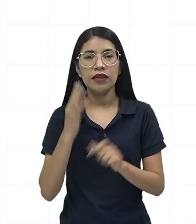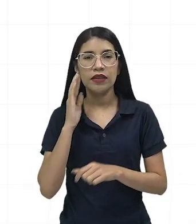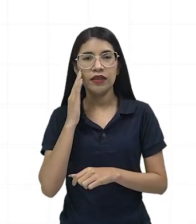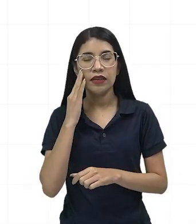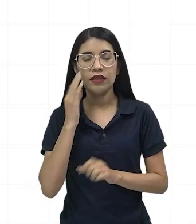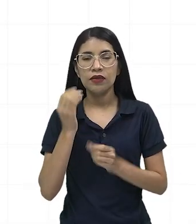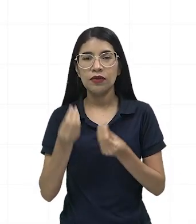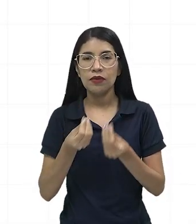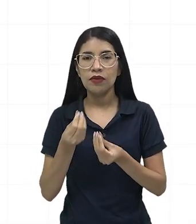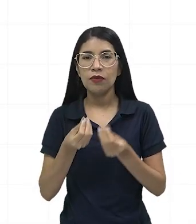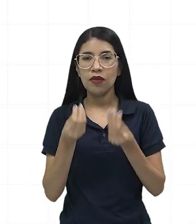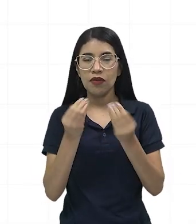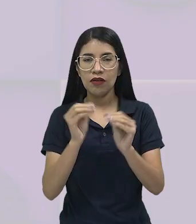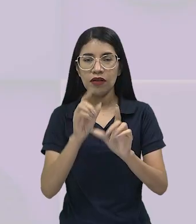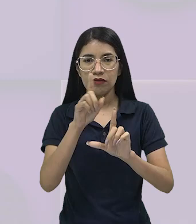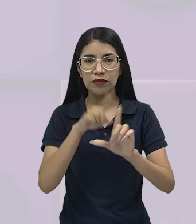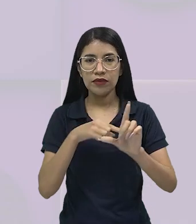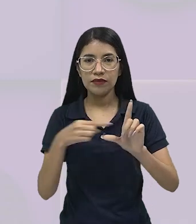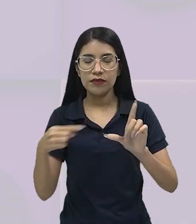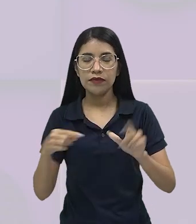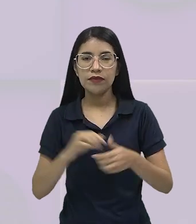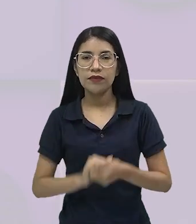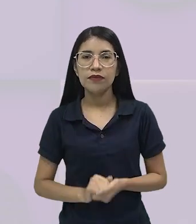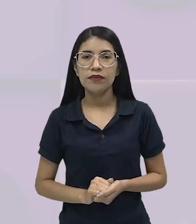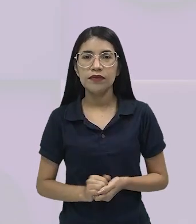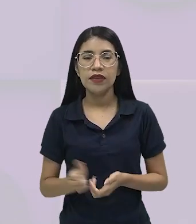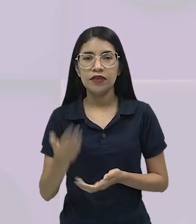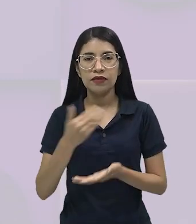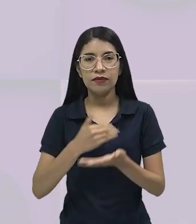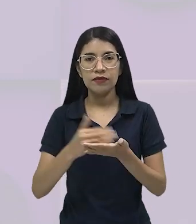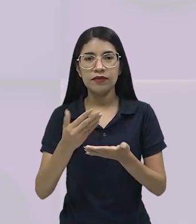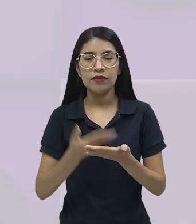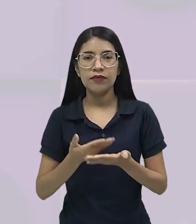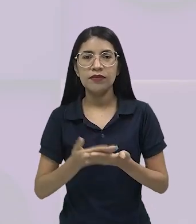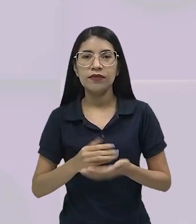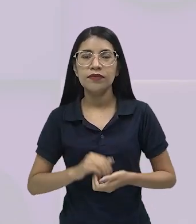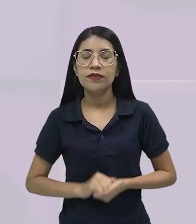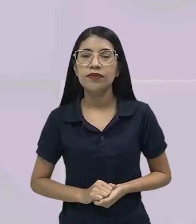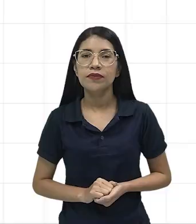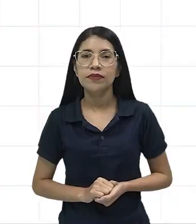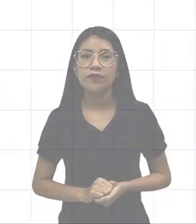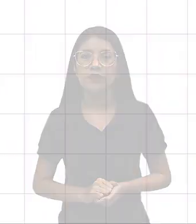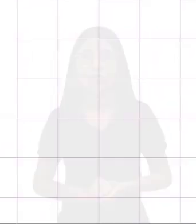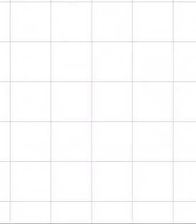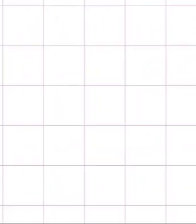no plano cartesiano. Vamos à nossa aula.